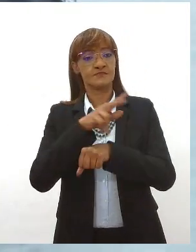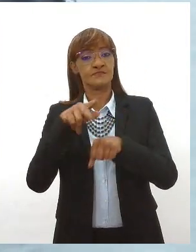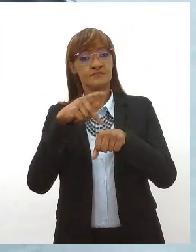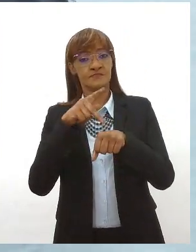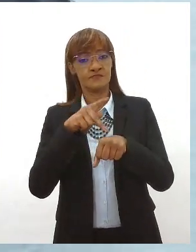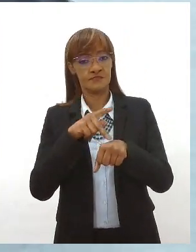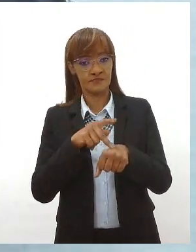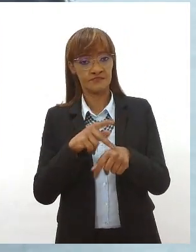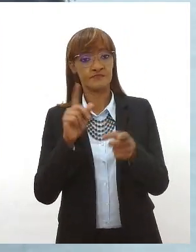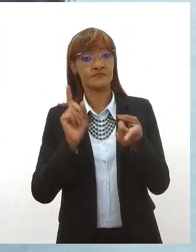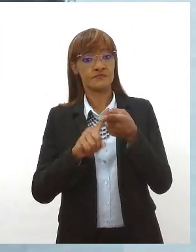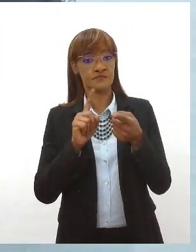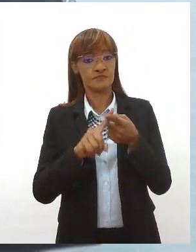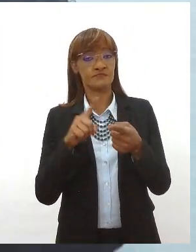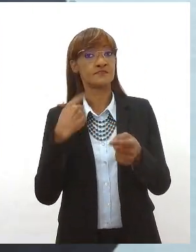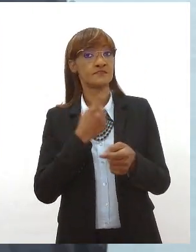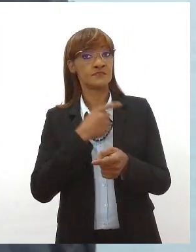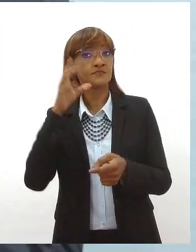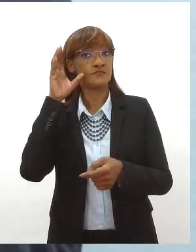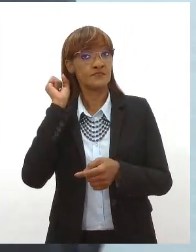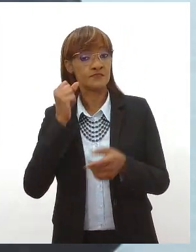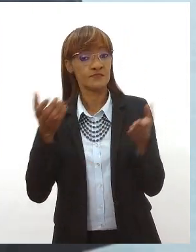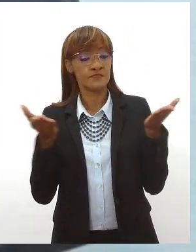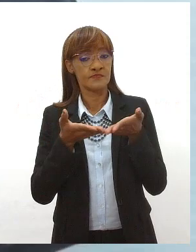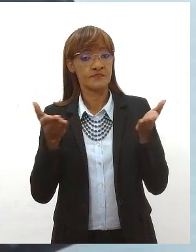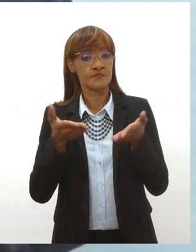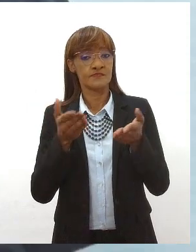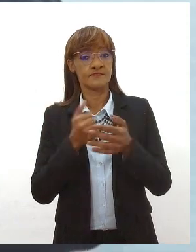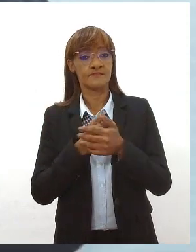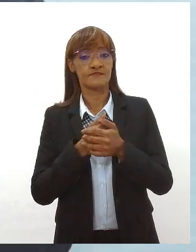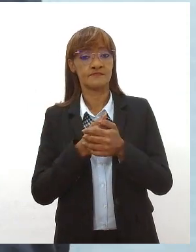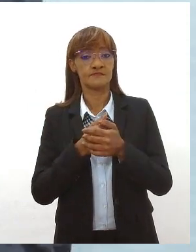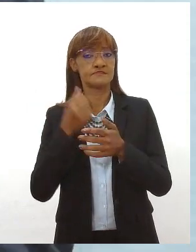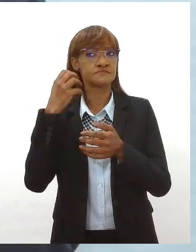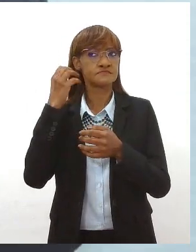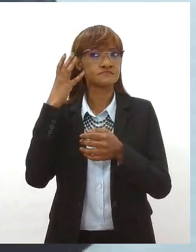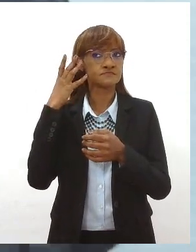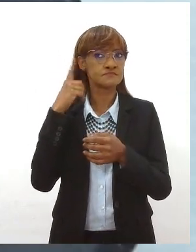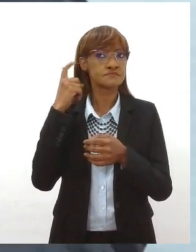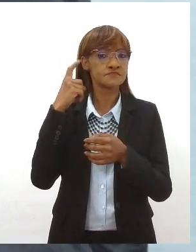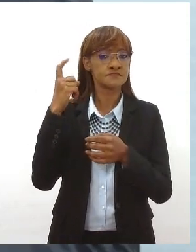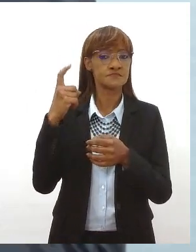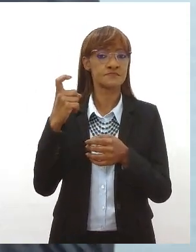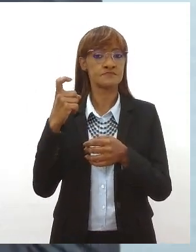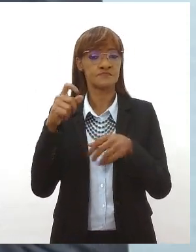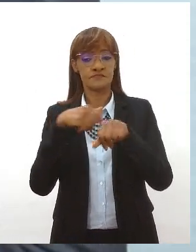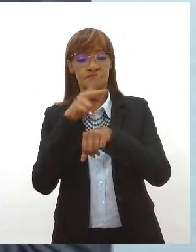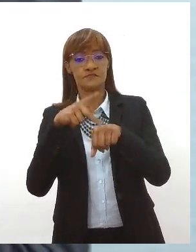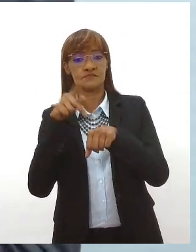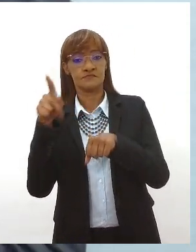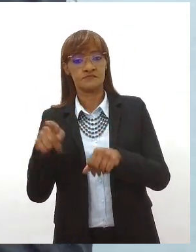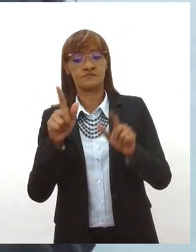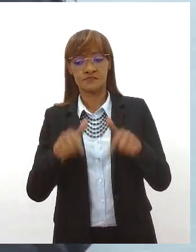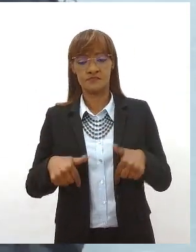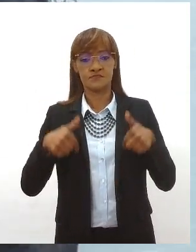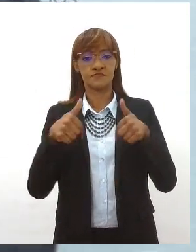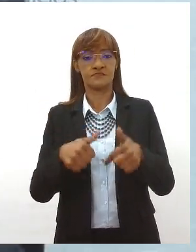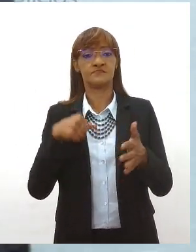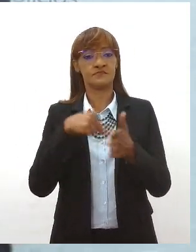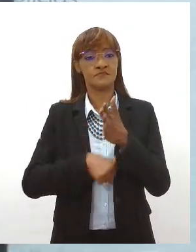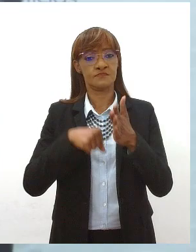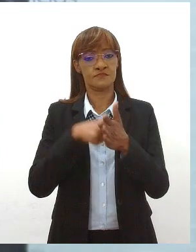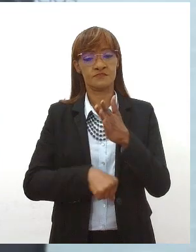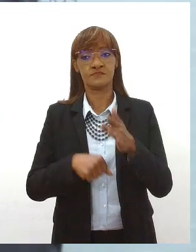aí esse som também que vem da Praça Fausto Cardoso. É um som de luta, é um som de resistência. São as mulheres ocupando a frente do